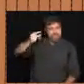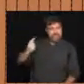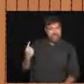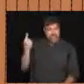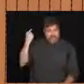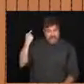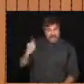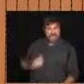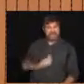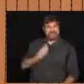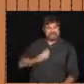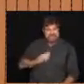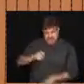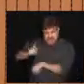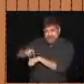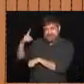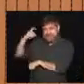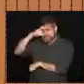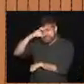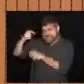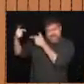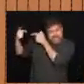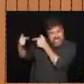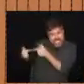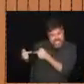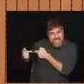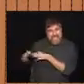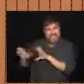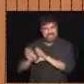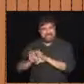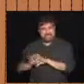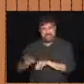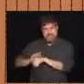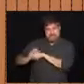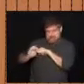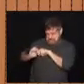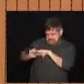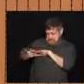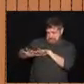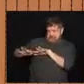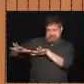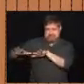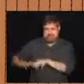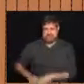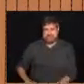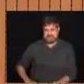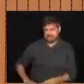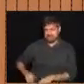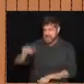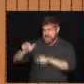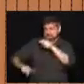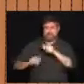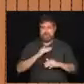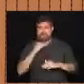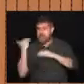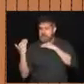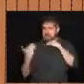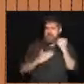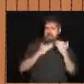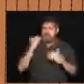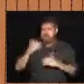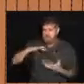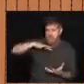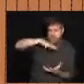momentos muito difíceis, viveram guerras, viveram pestes, viveram doenças que dizimaram milhões